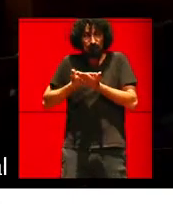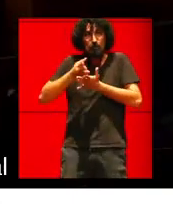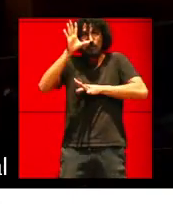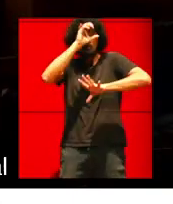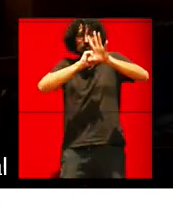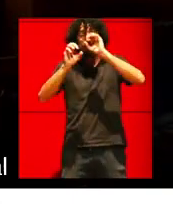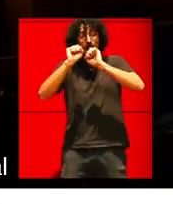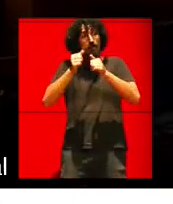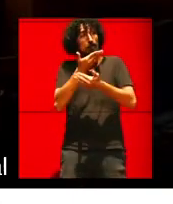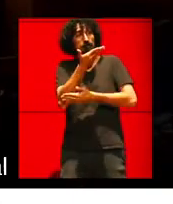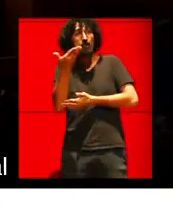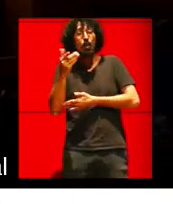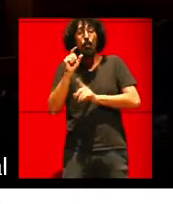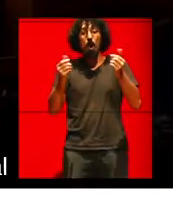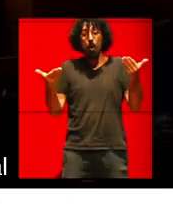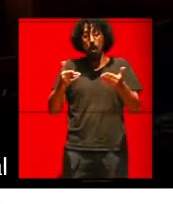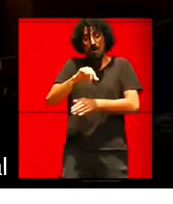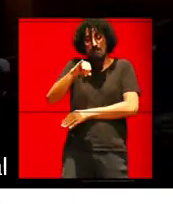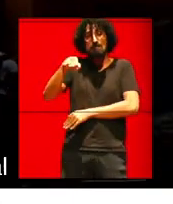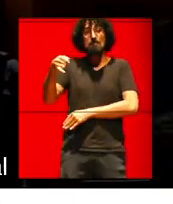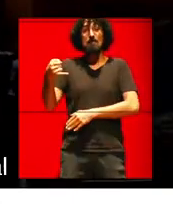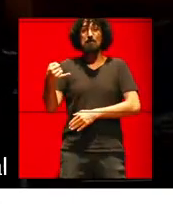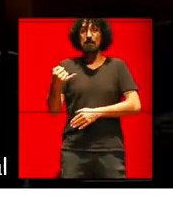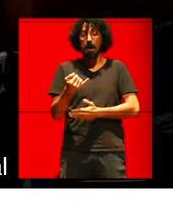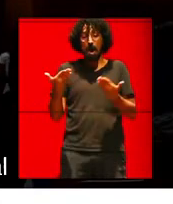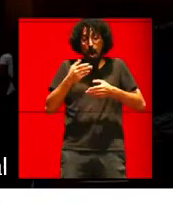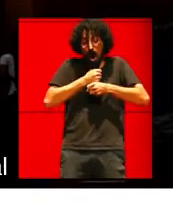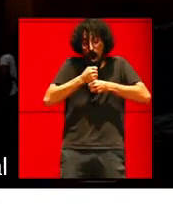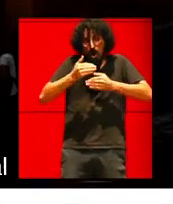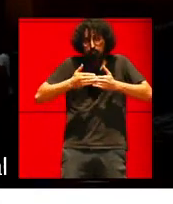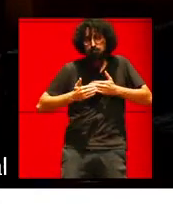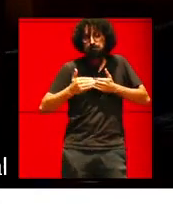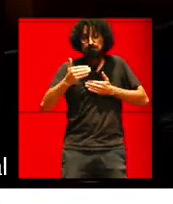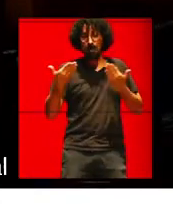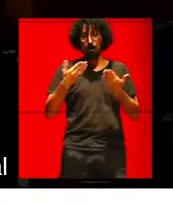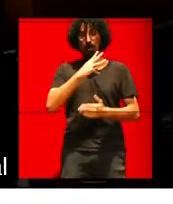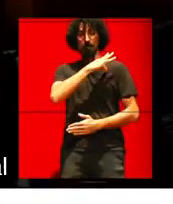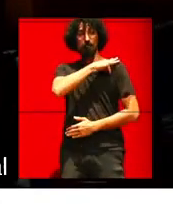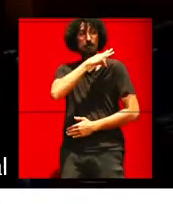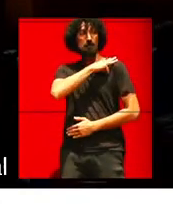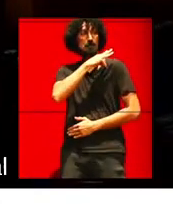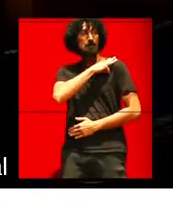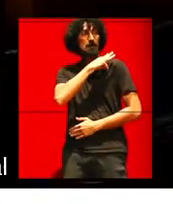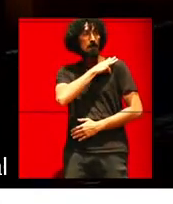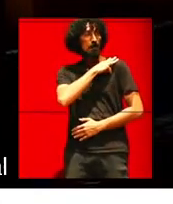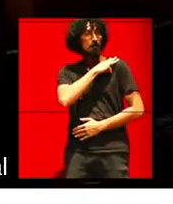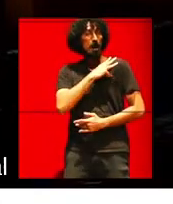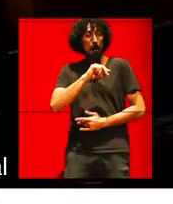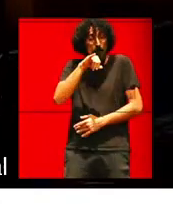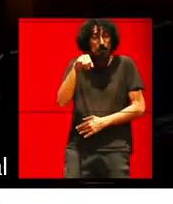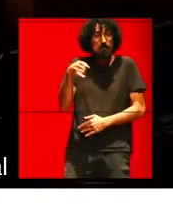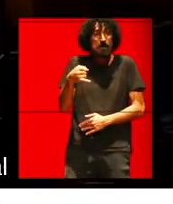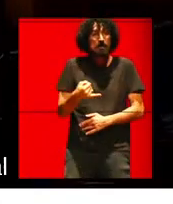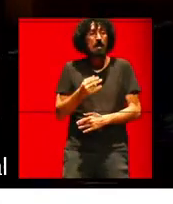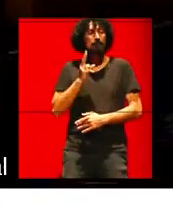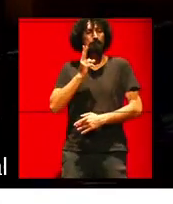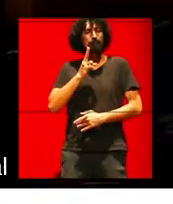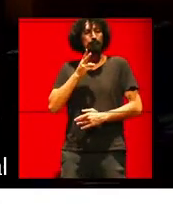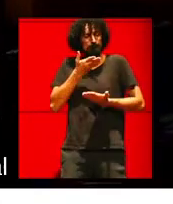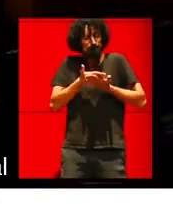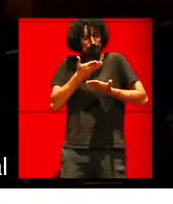vocês possam aproveitar esse dia, esse ano, terceirão, tem segundo ano aí que eu sei, e dar o seu melhor,